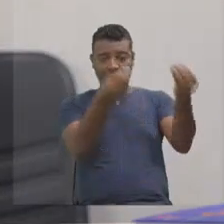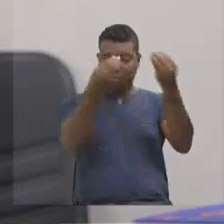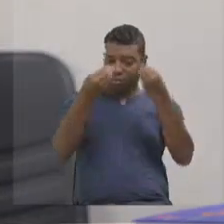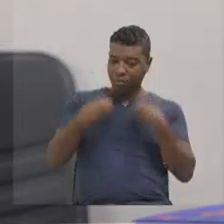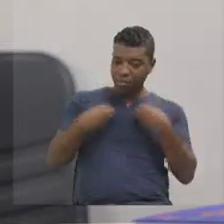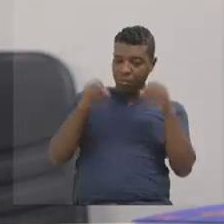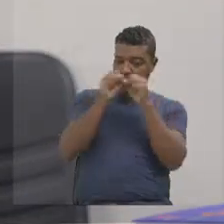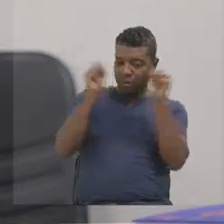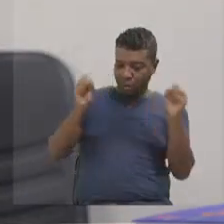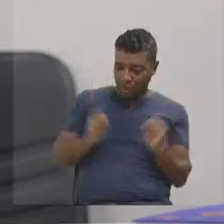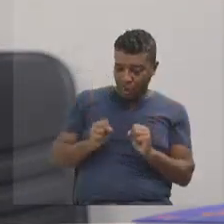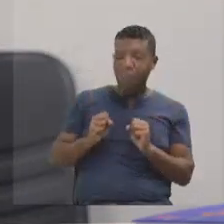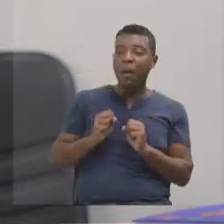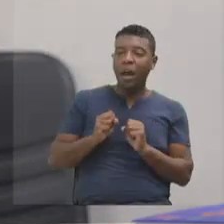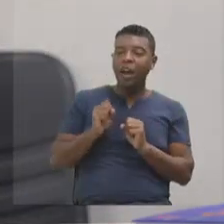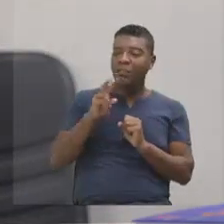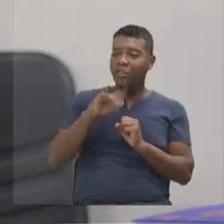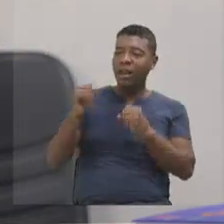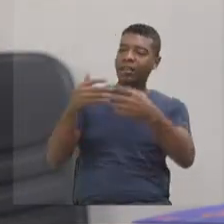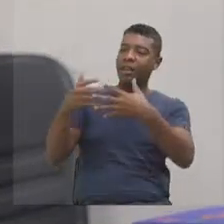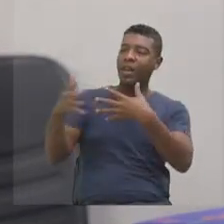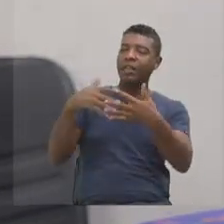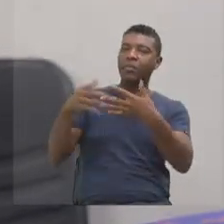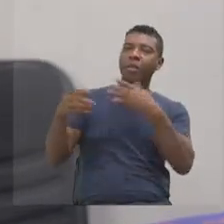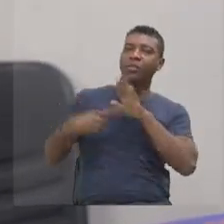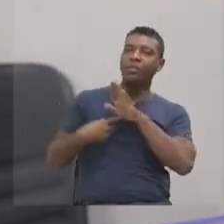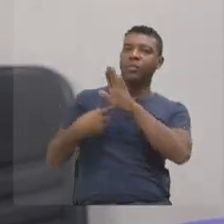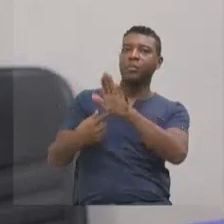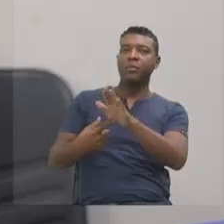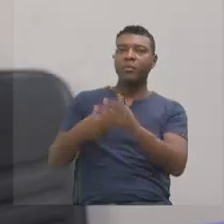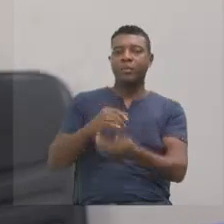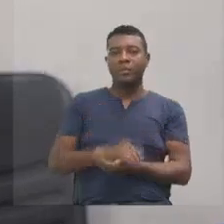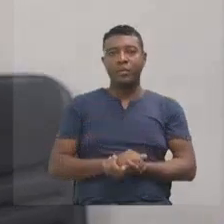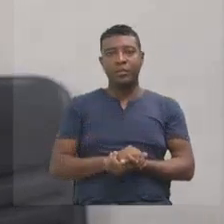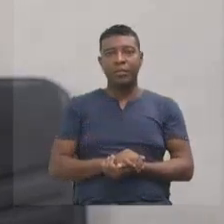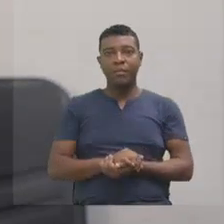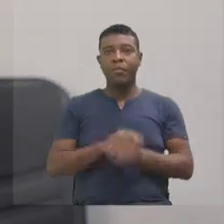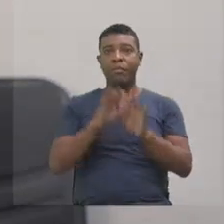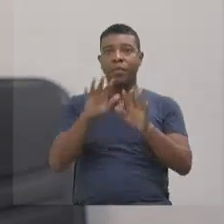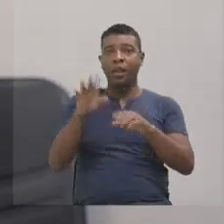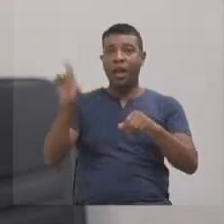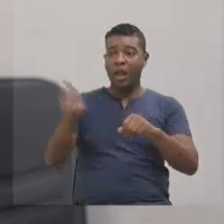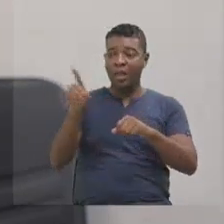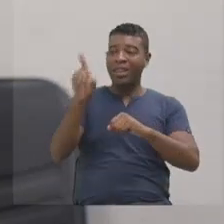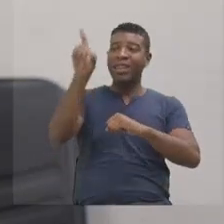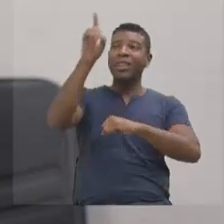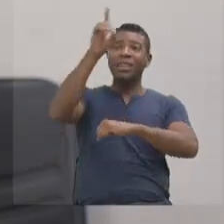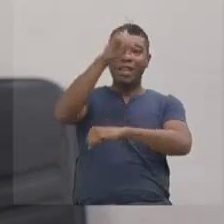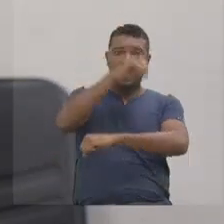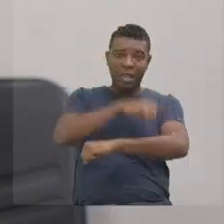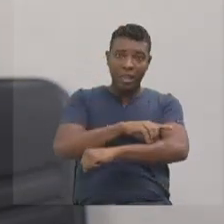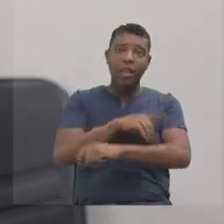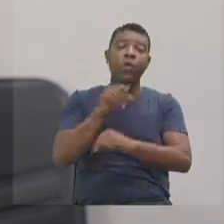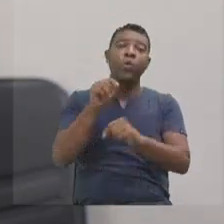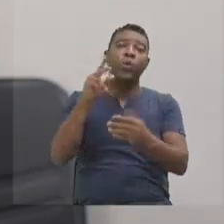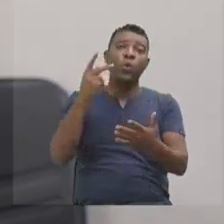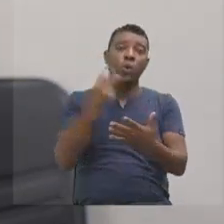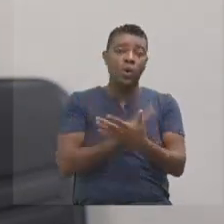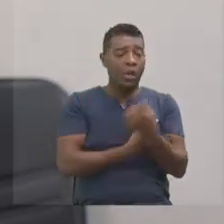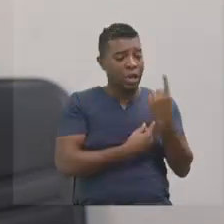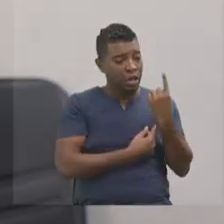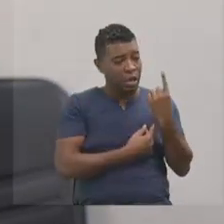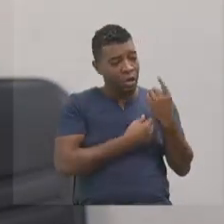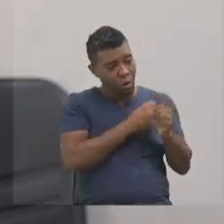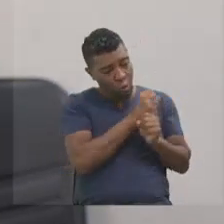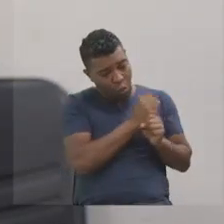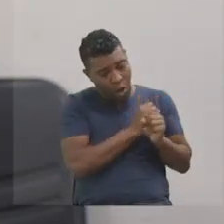importante para a gente e sobre a dengue Esse foi um ano epidêmico a cada três anos Isso é um ano epidêmico era passando no